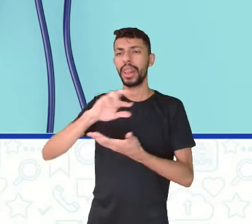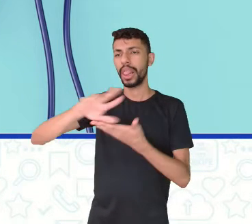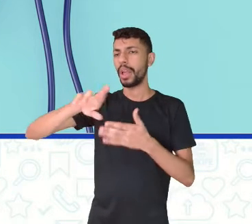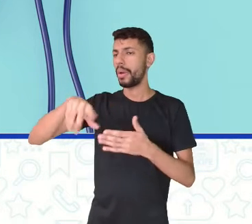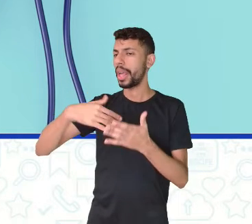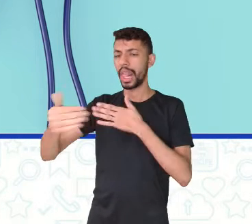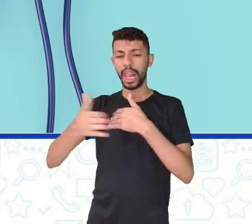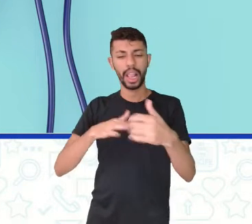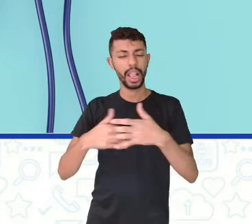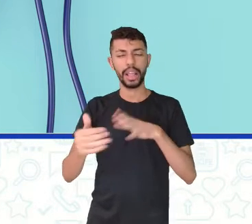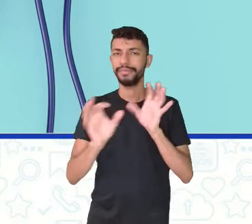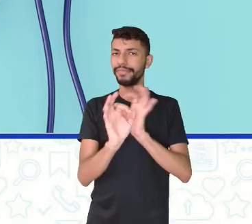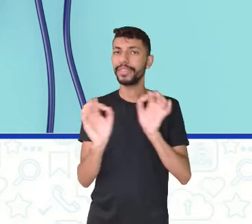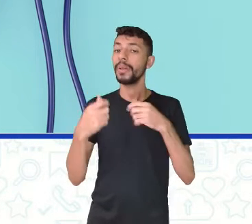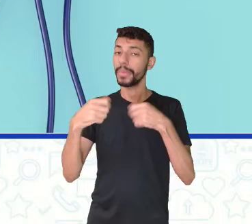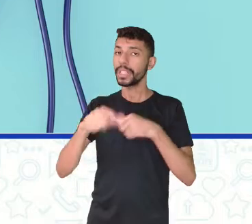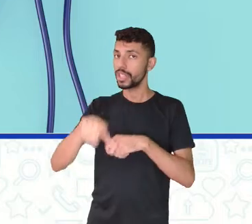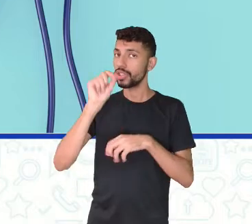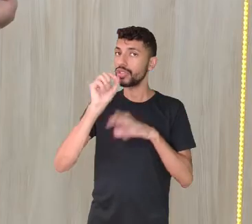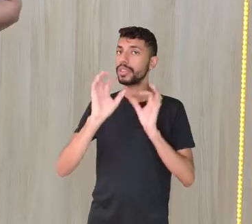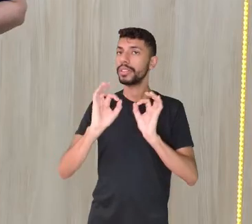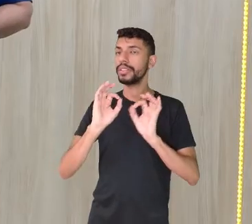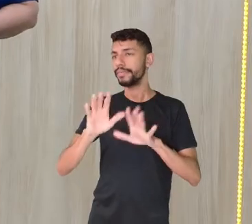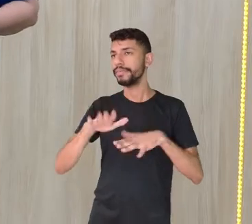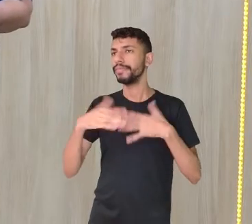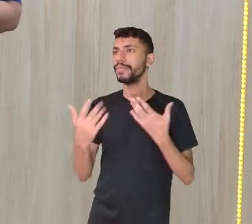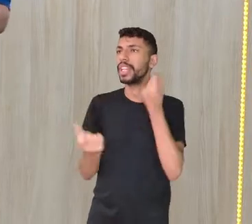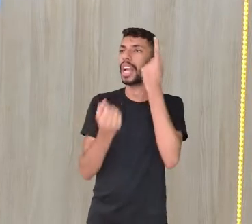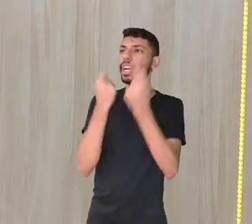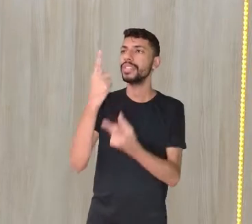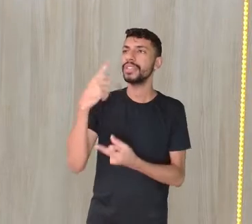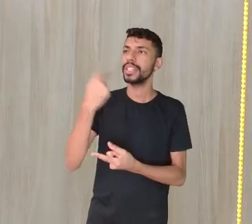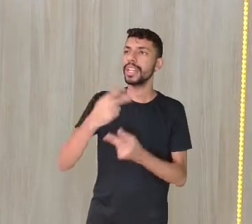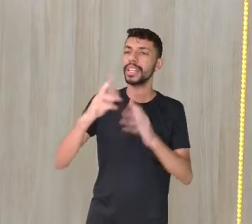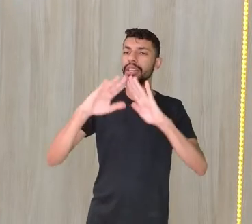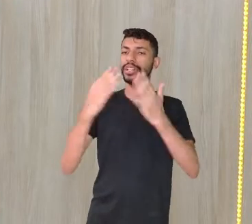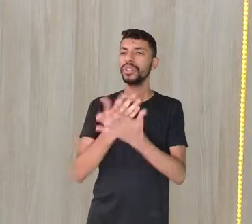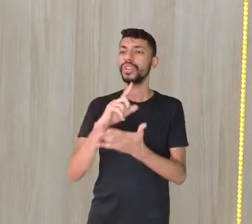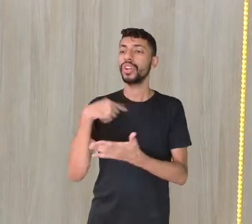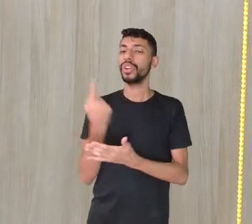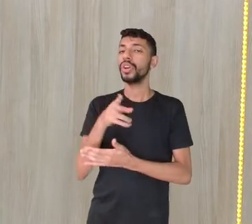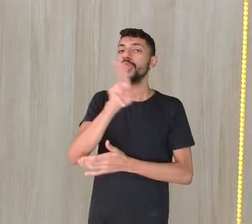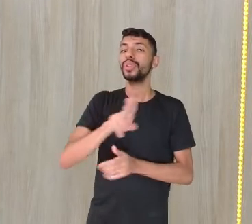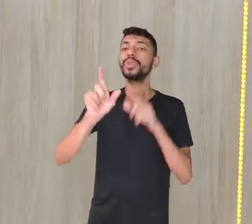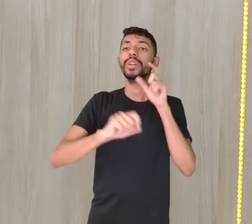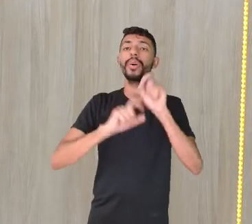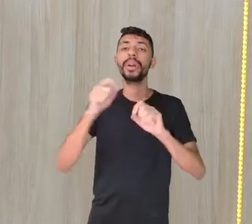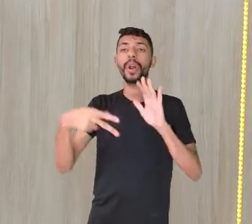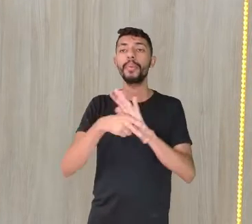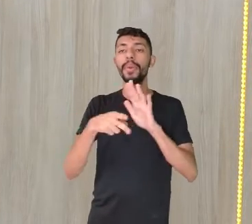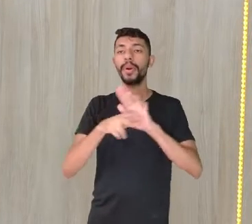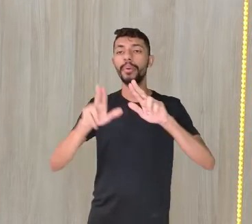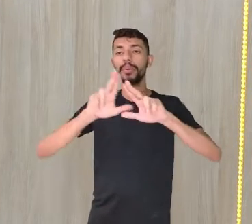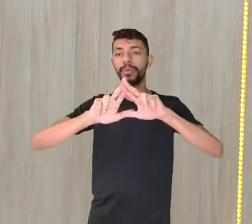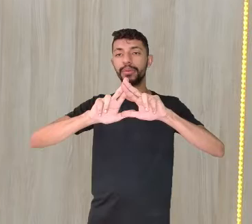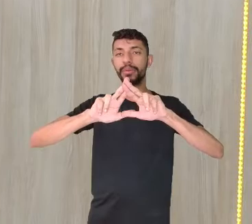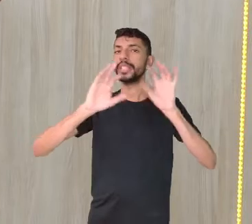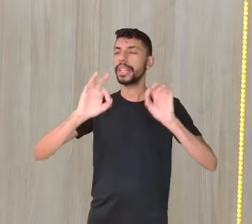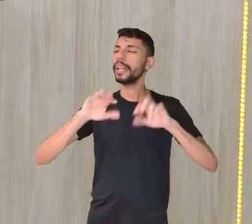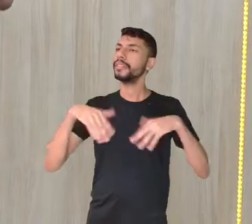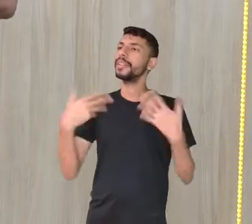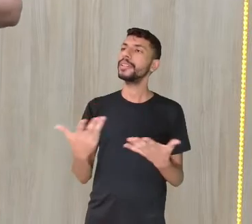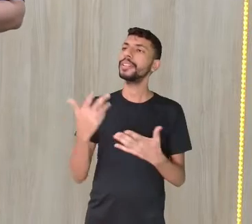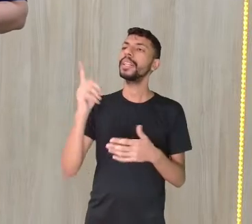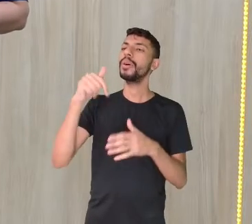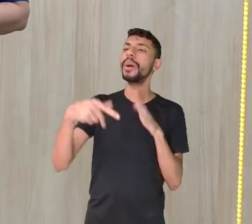que escolher. Muitas vezes, aqui na nossa escola, a gente armazena material no Drive, né? E esse Drive, ele situa-se